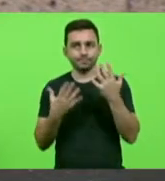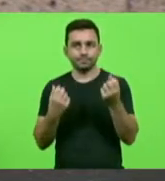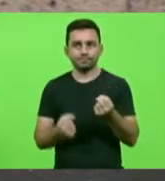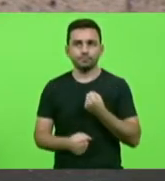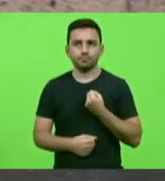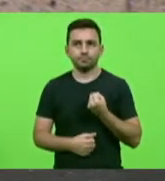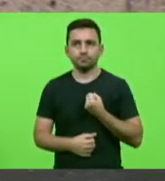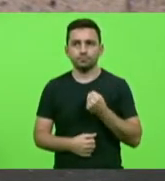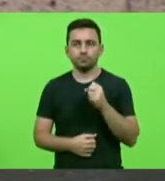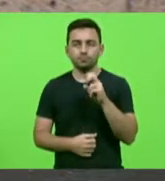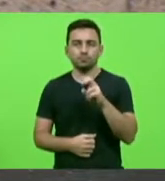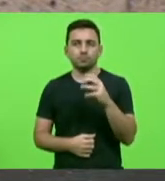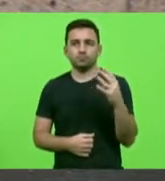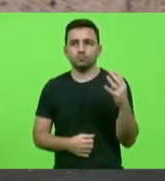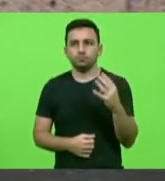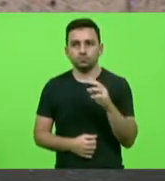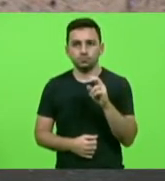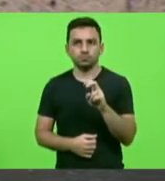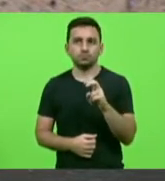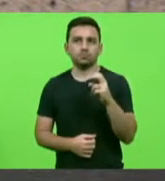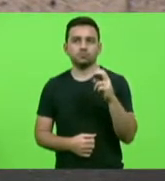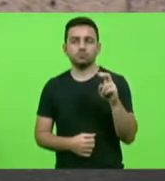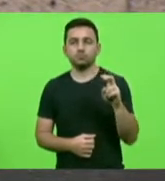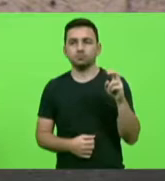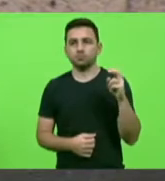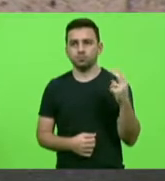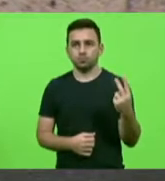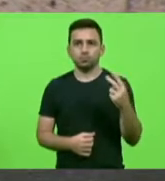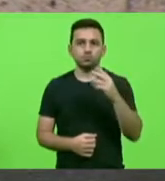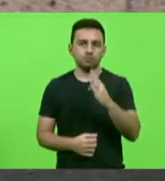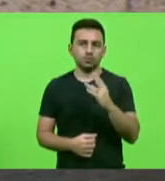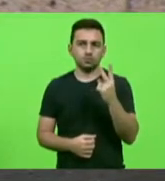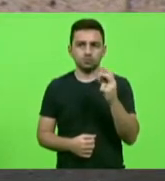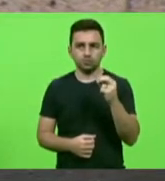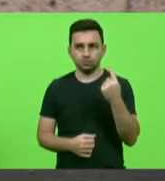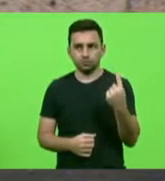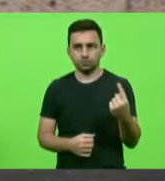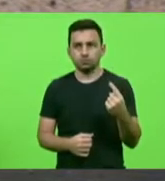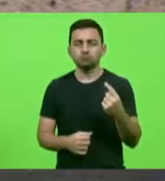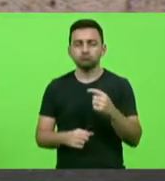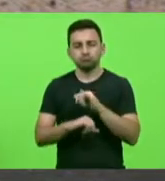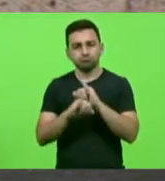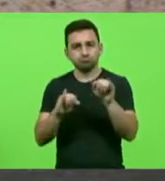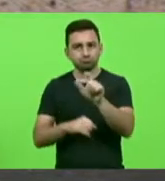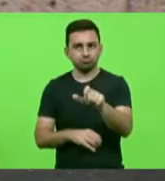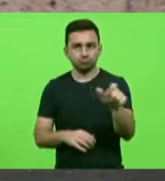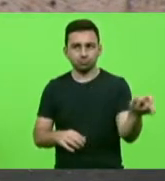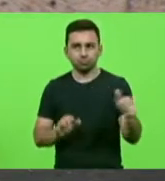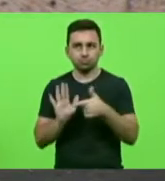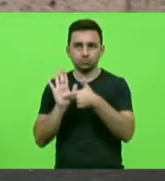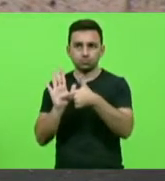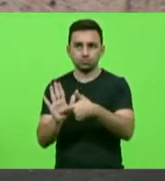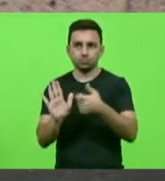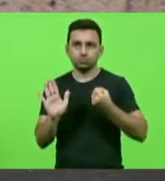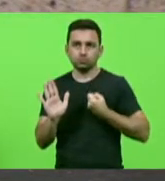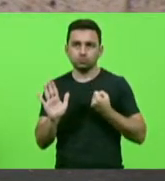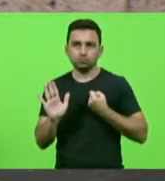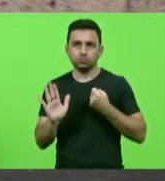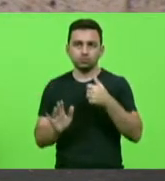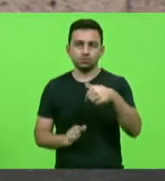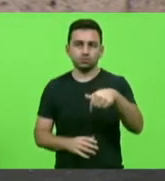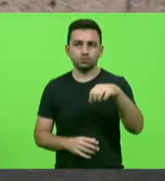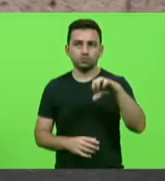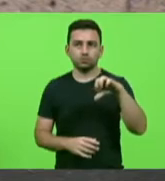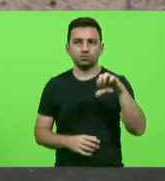números 544 a 552/2021 e comunicou que encaminhará aos destinatários as indicações número